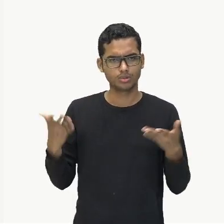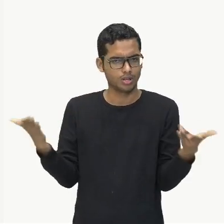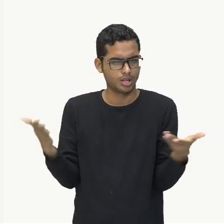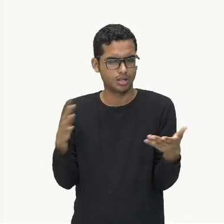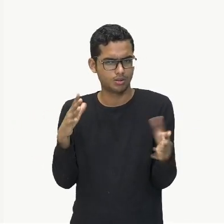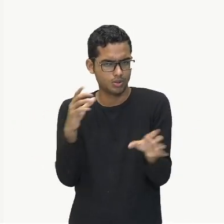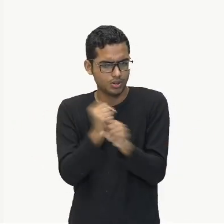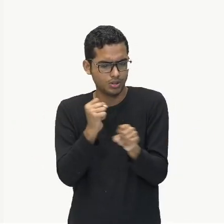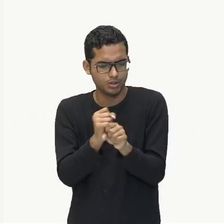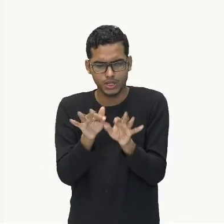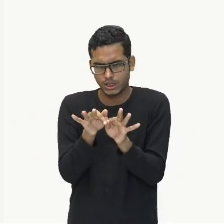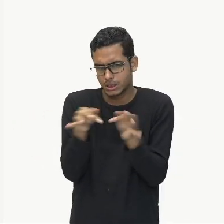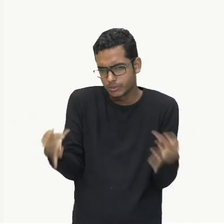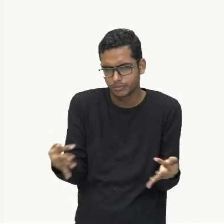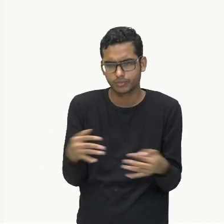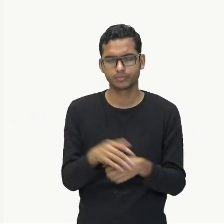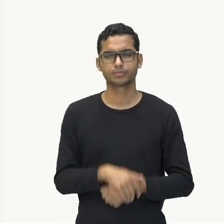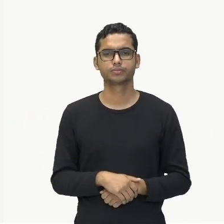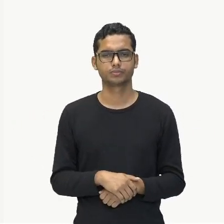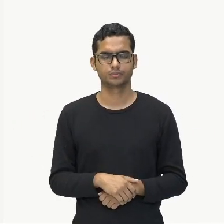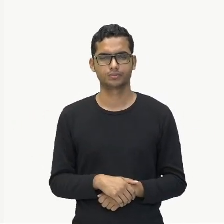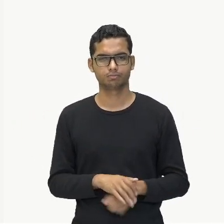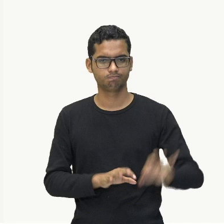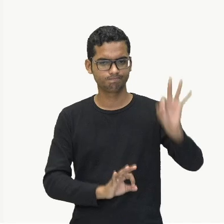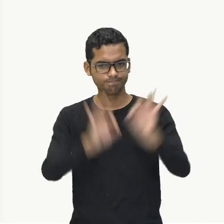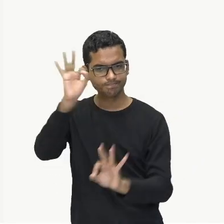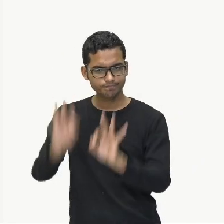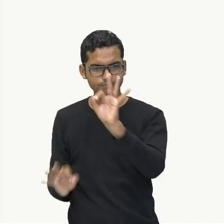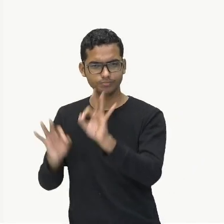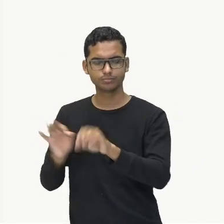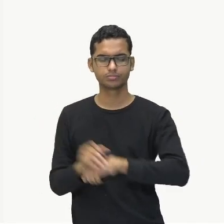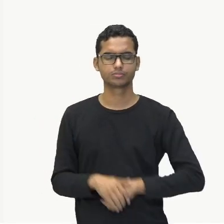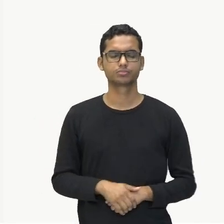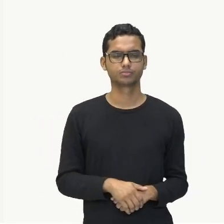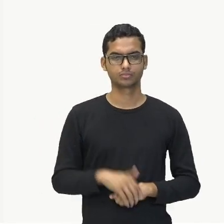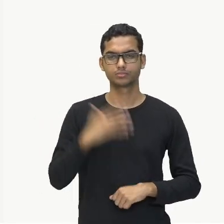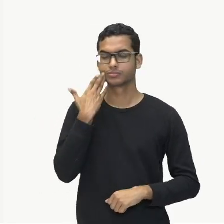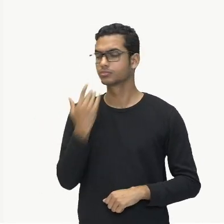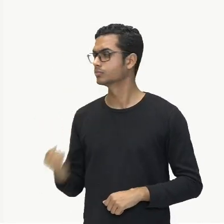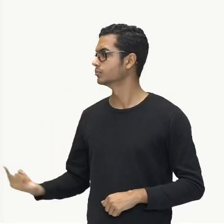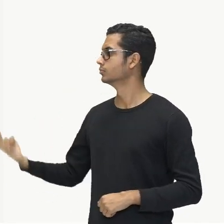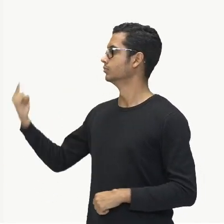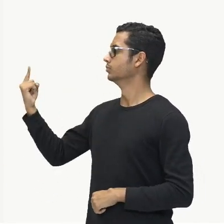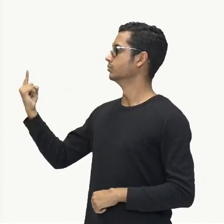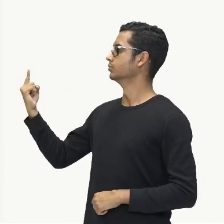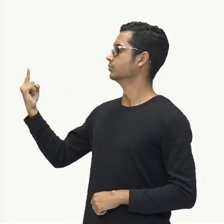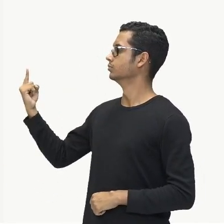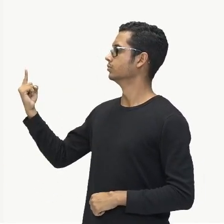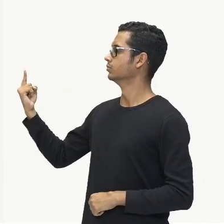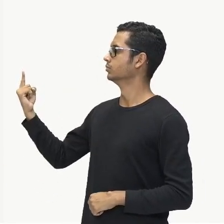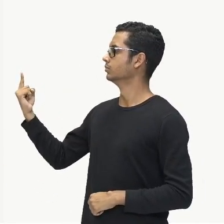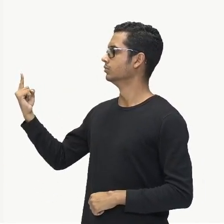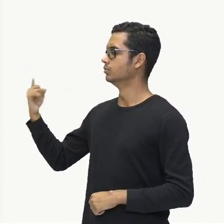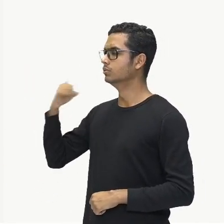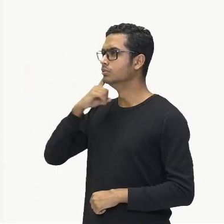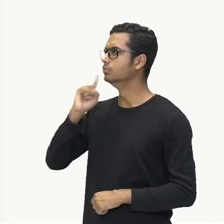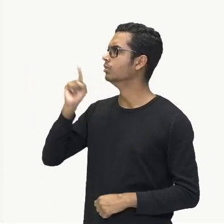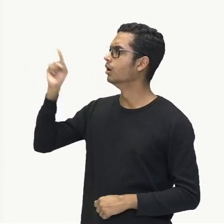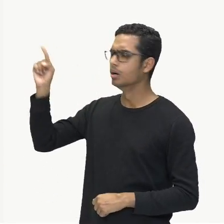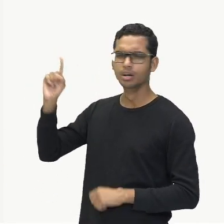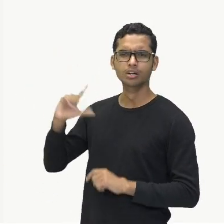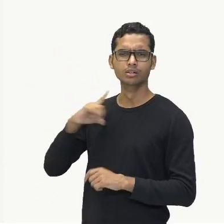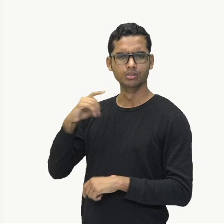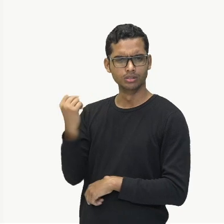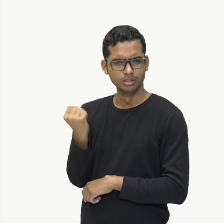nós podemos fazer? Decompor o 81. Tá? Então, você decompõe o 81 em